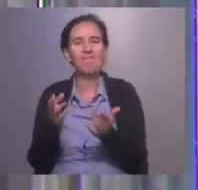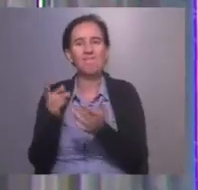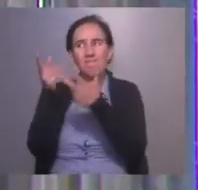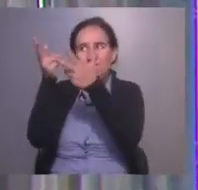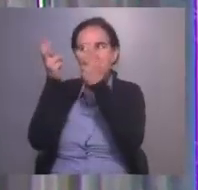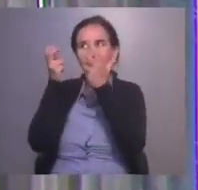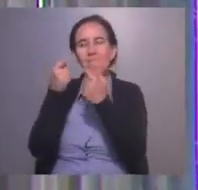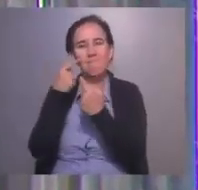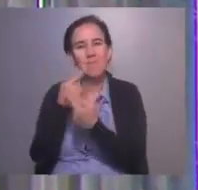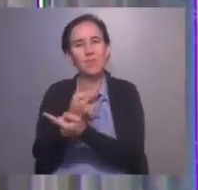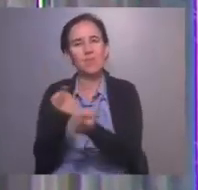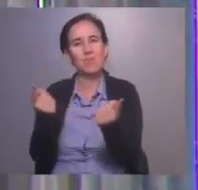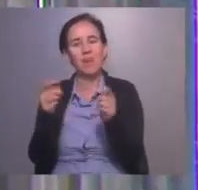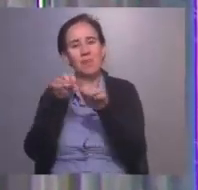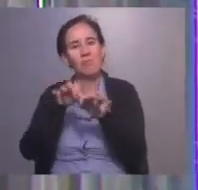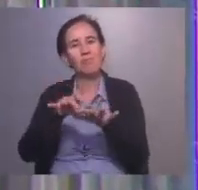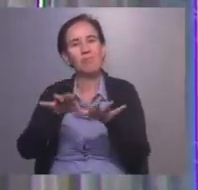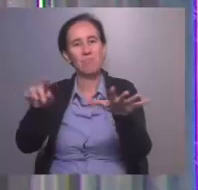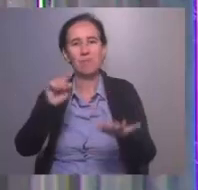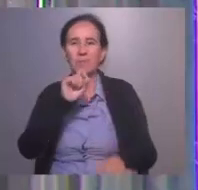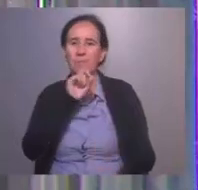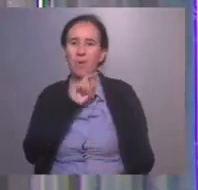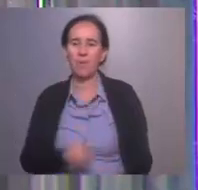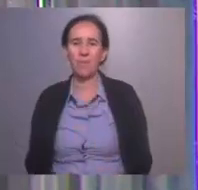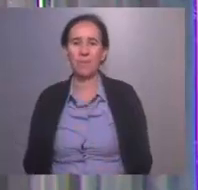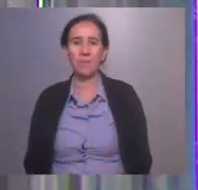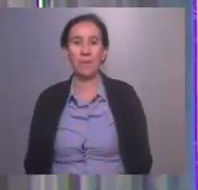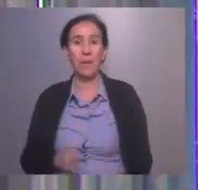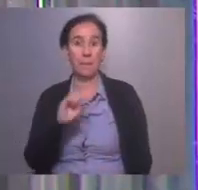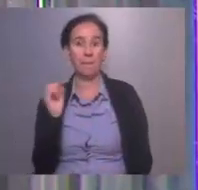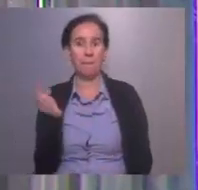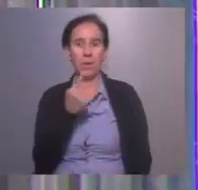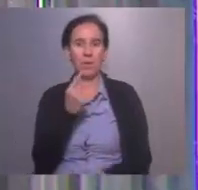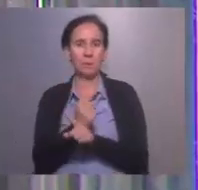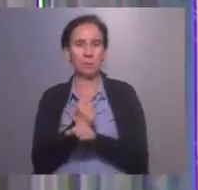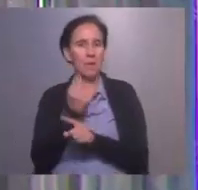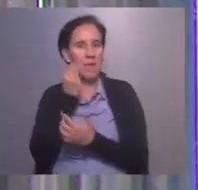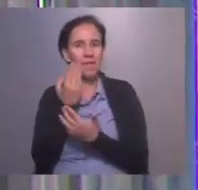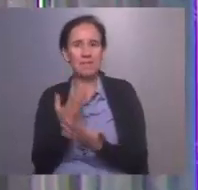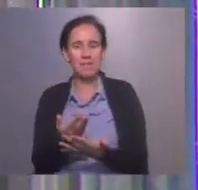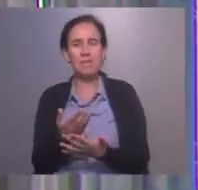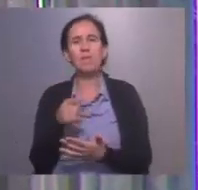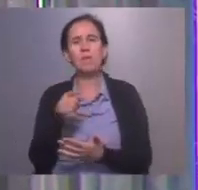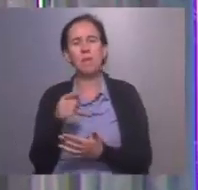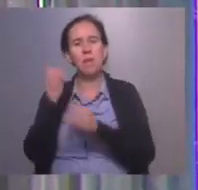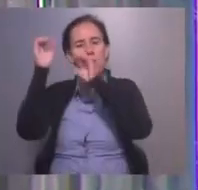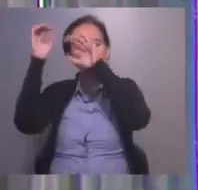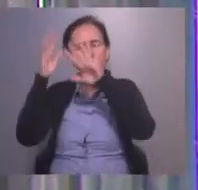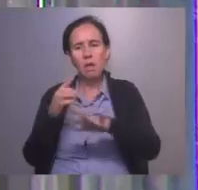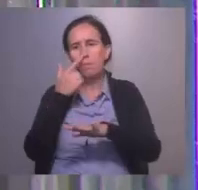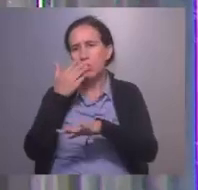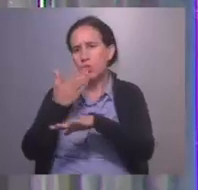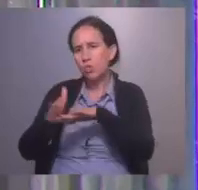escutar e anunciar. E isto é para todos nós. Ninguém está excluído desta graça